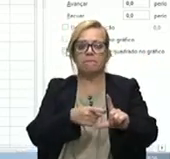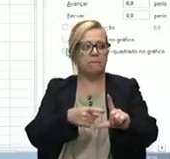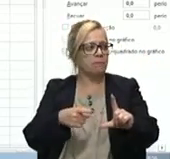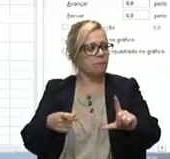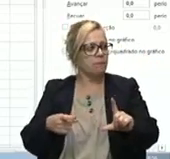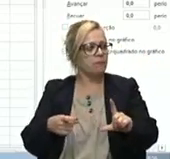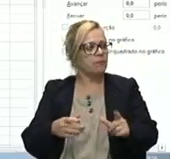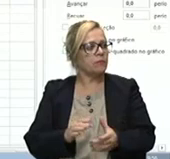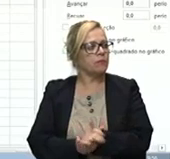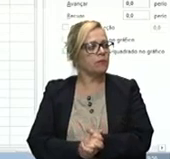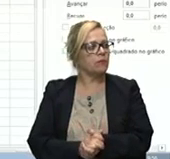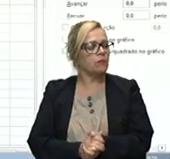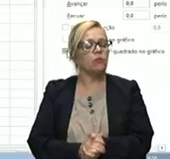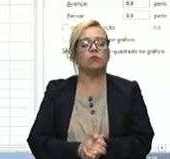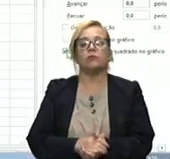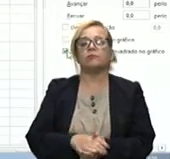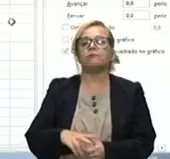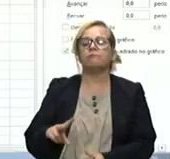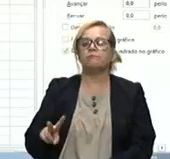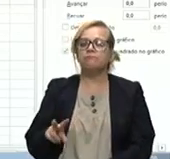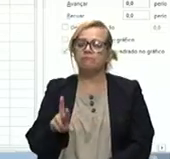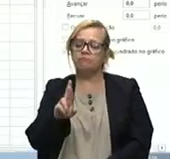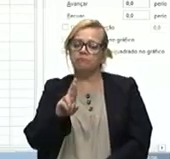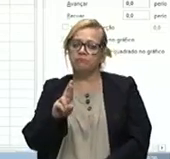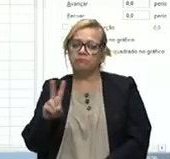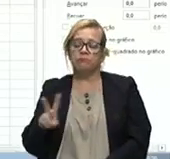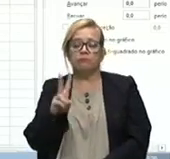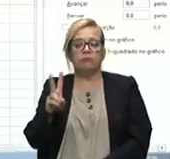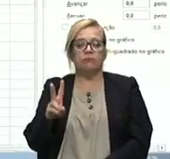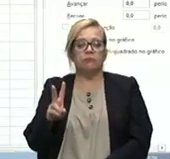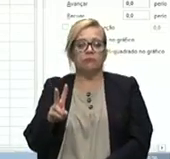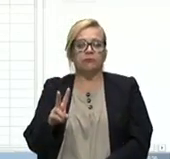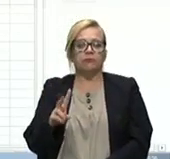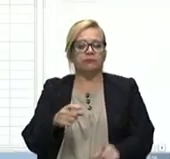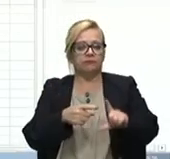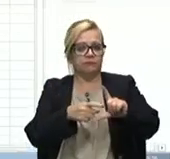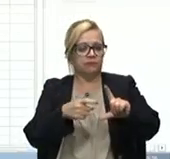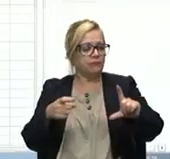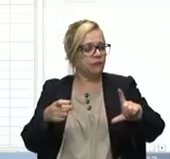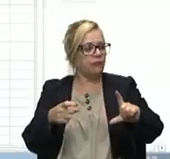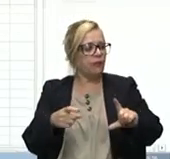aqui, exibir valor de R² no gráfico. É isso que nós queremos.